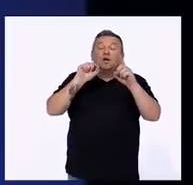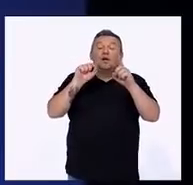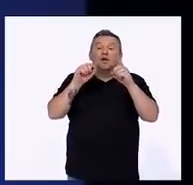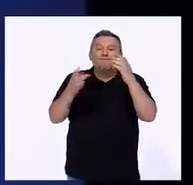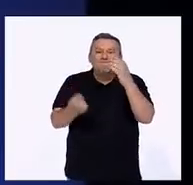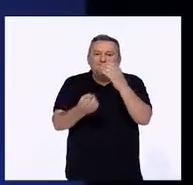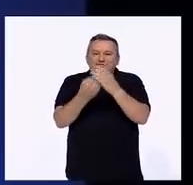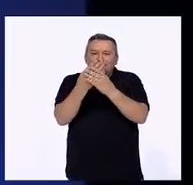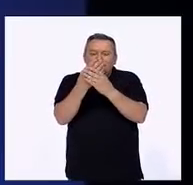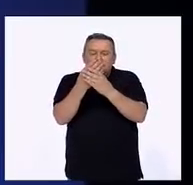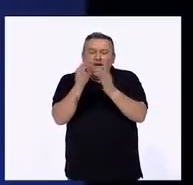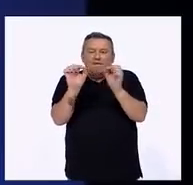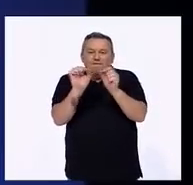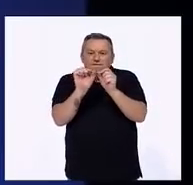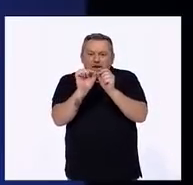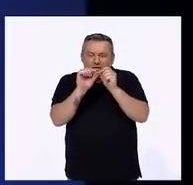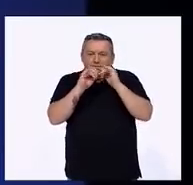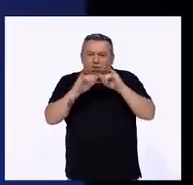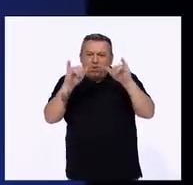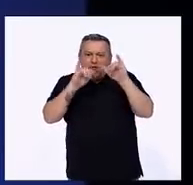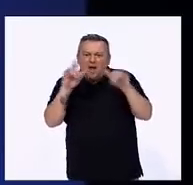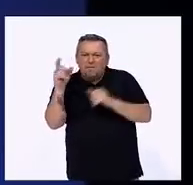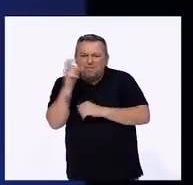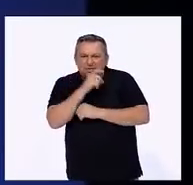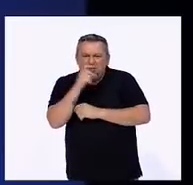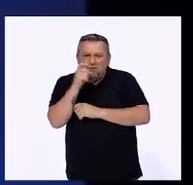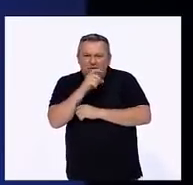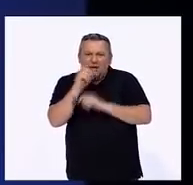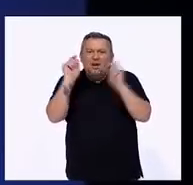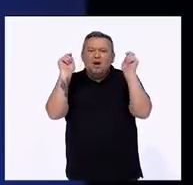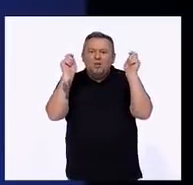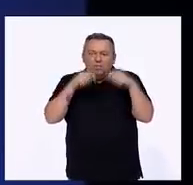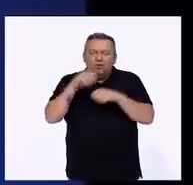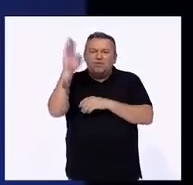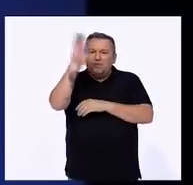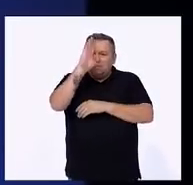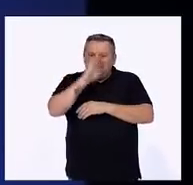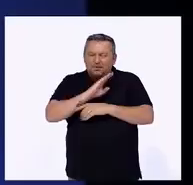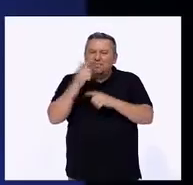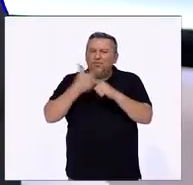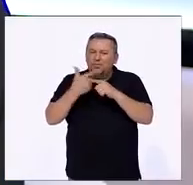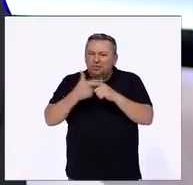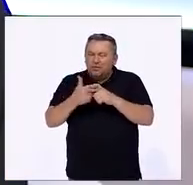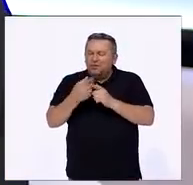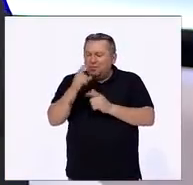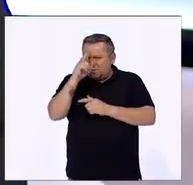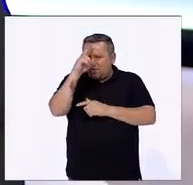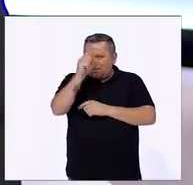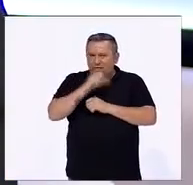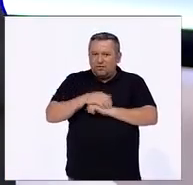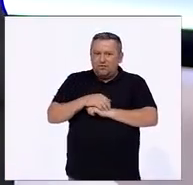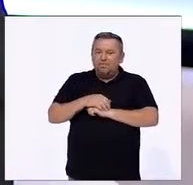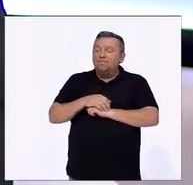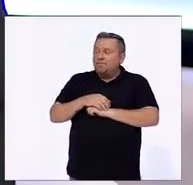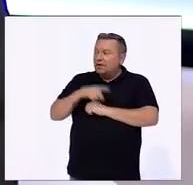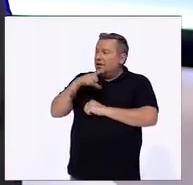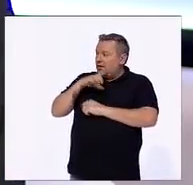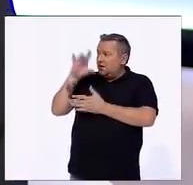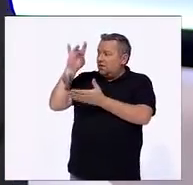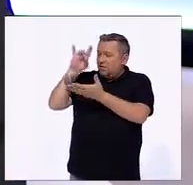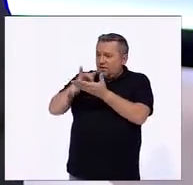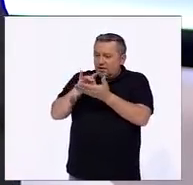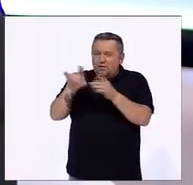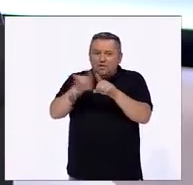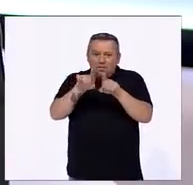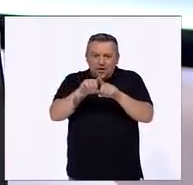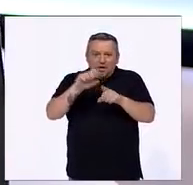notícia mentirosa pode mesmo levar o país para um desastre absoluto. Existe, de fato, essa questão do ódio, mas existe